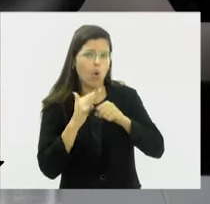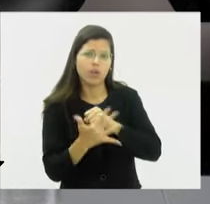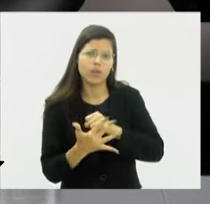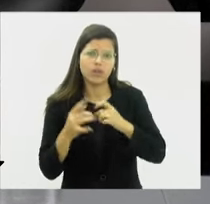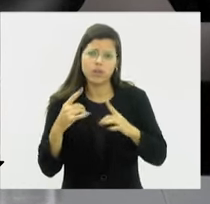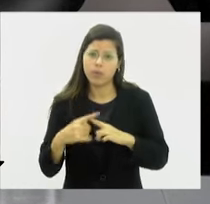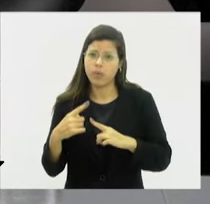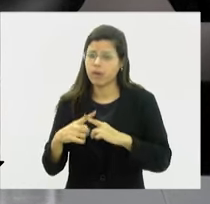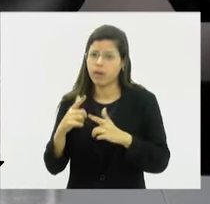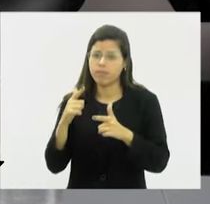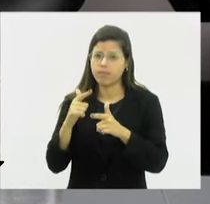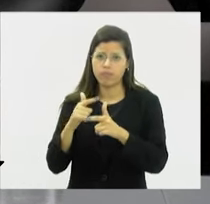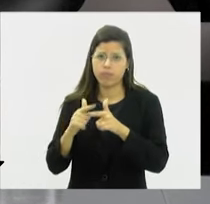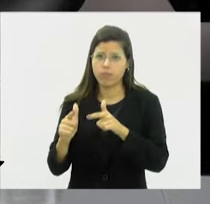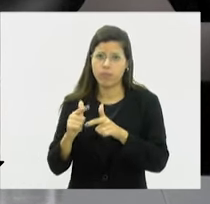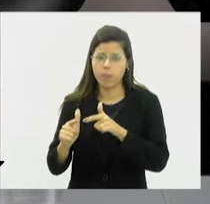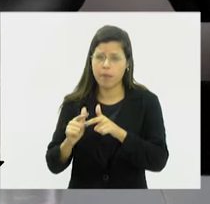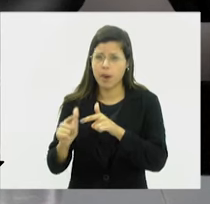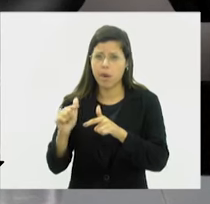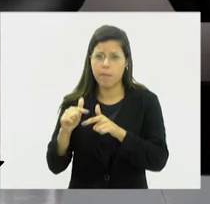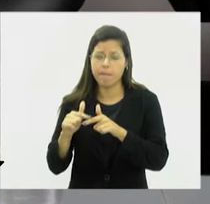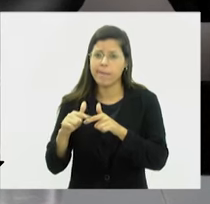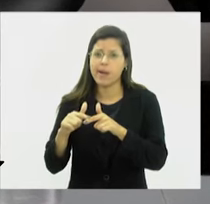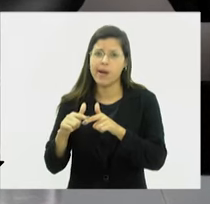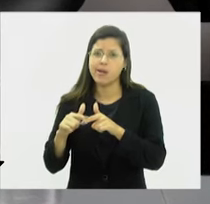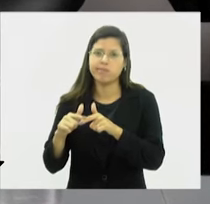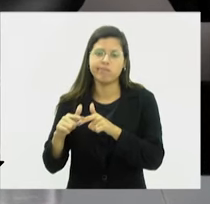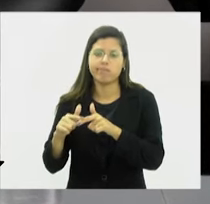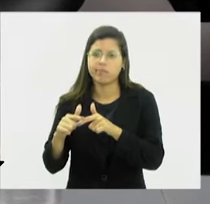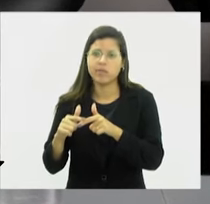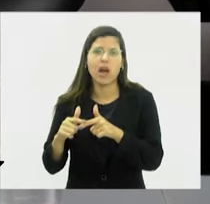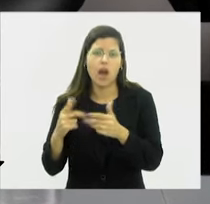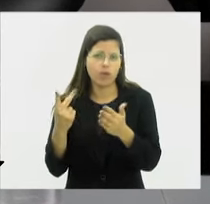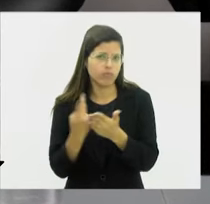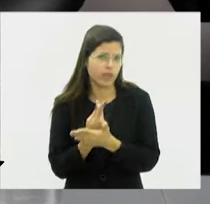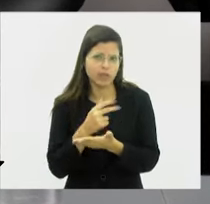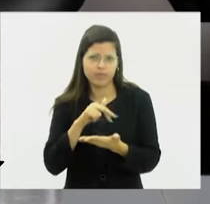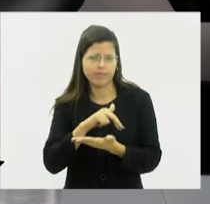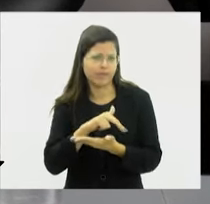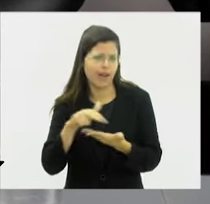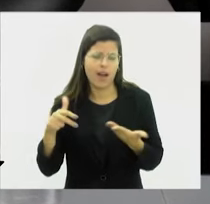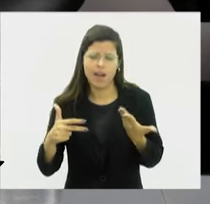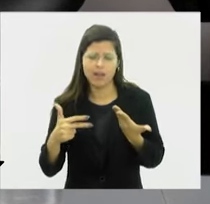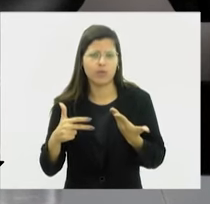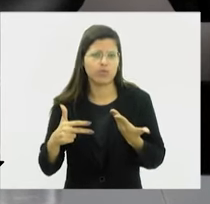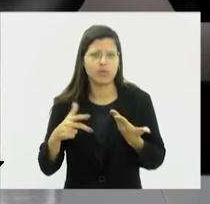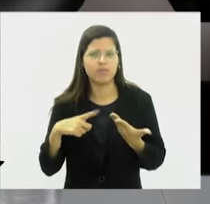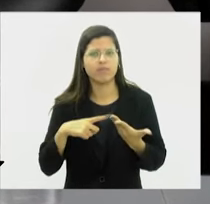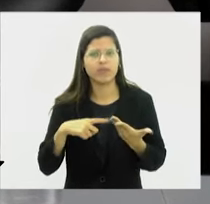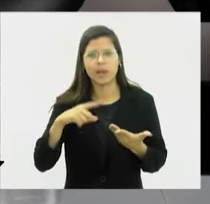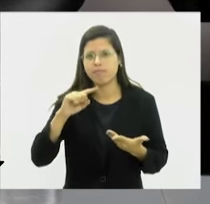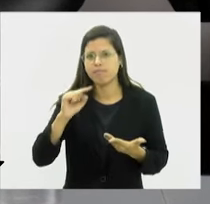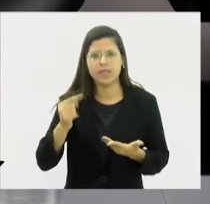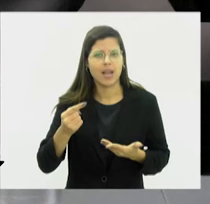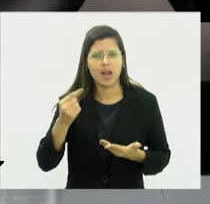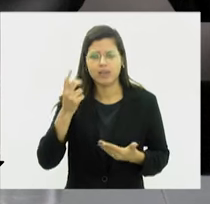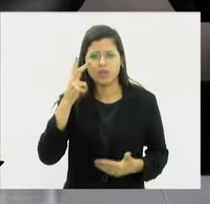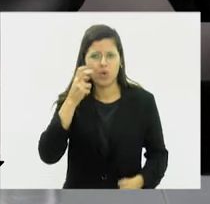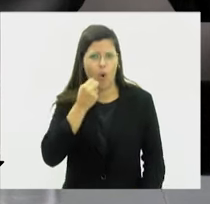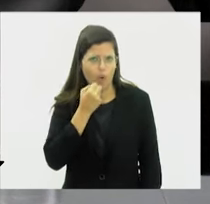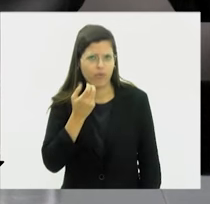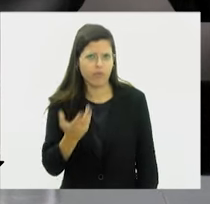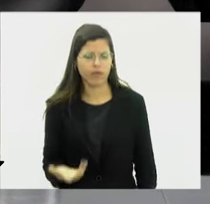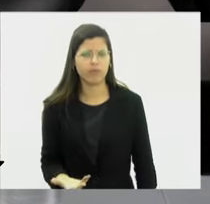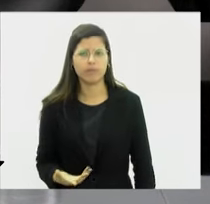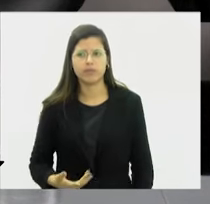tragédias realmente deixam dezenas de órfãos. Então, talvez... Em vez